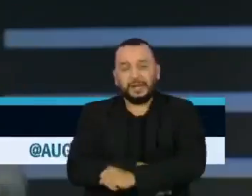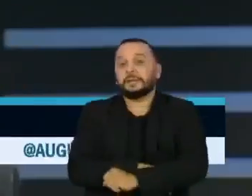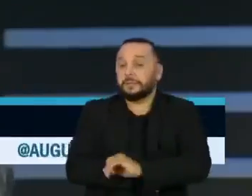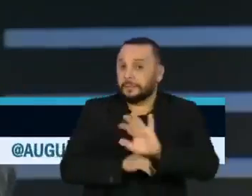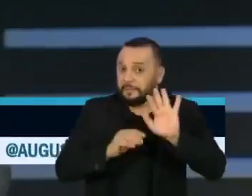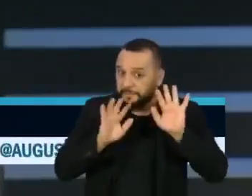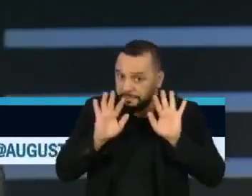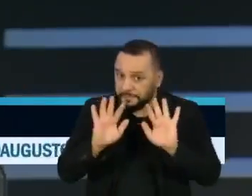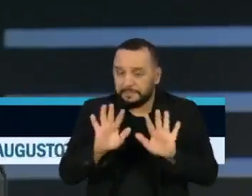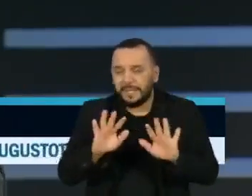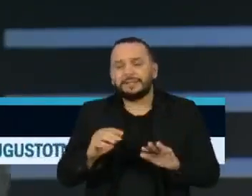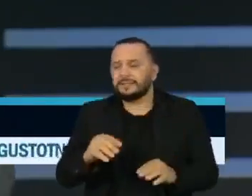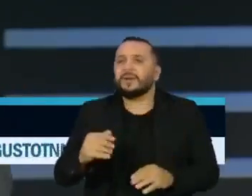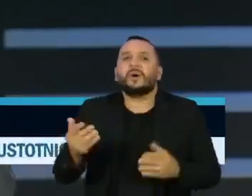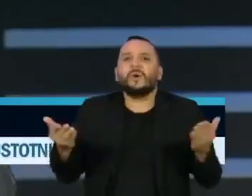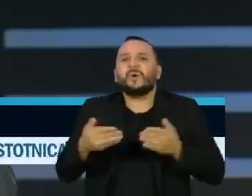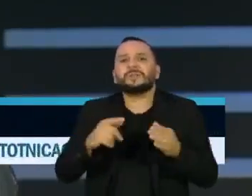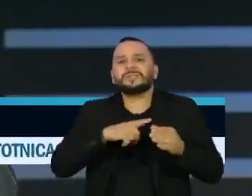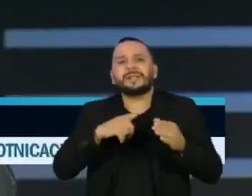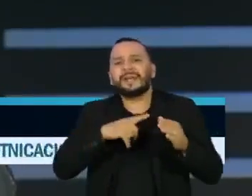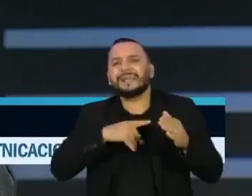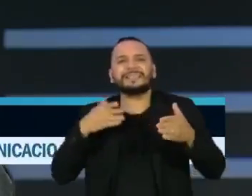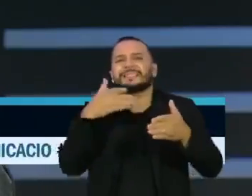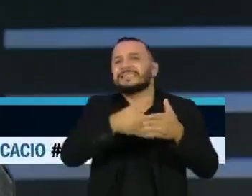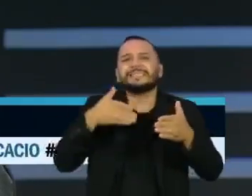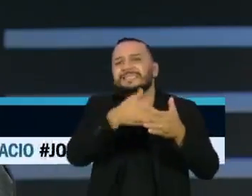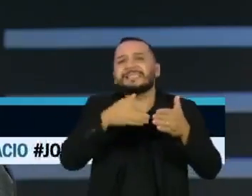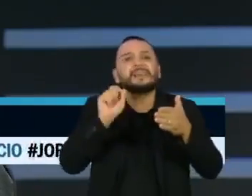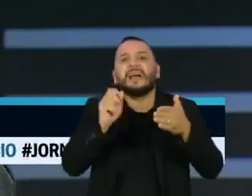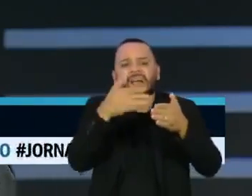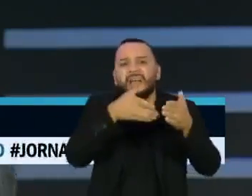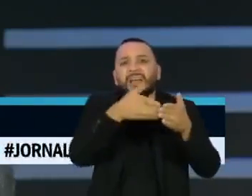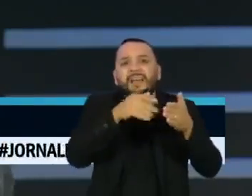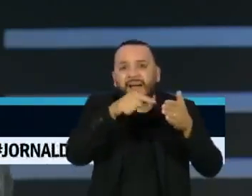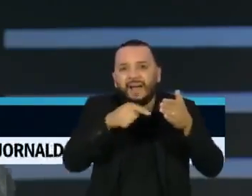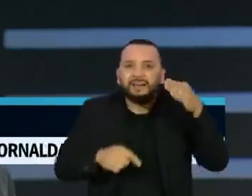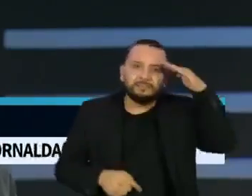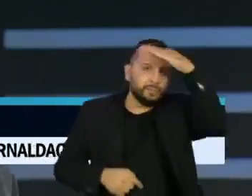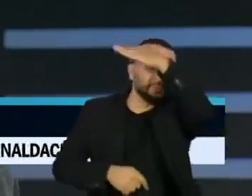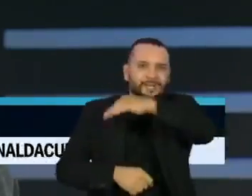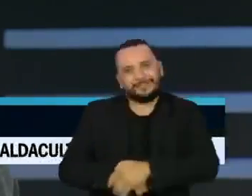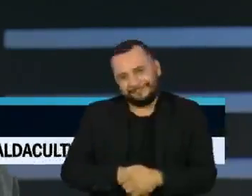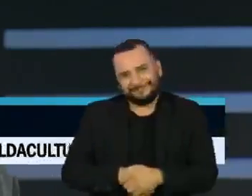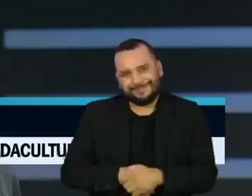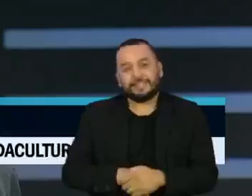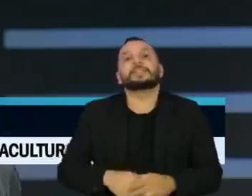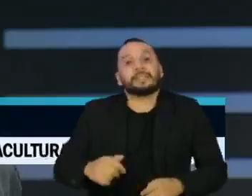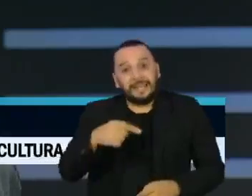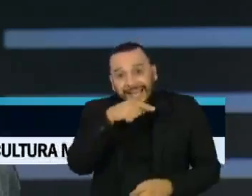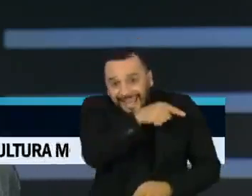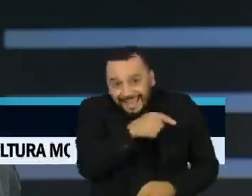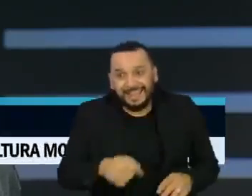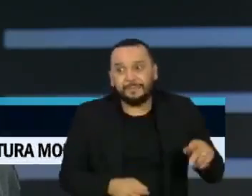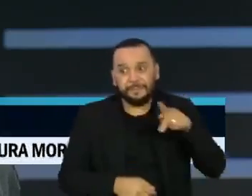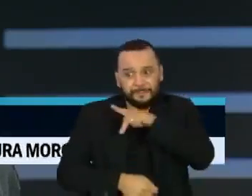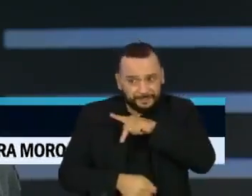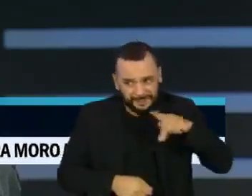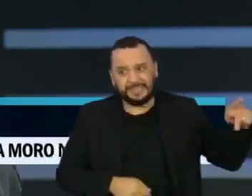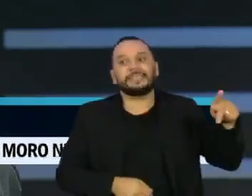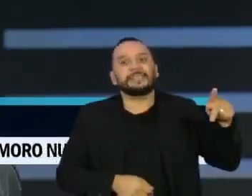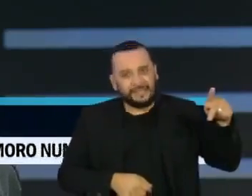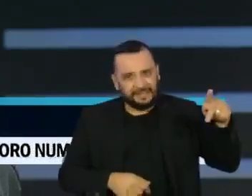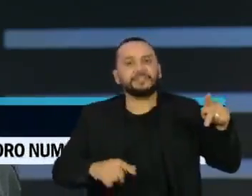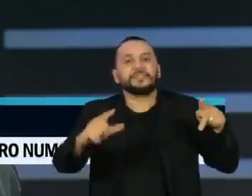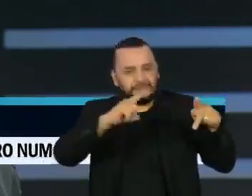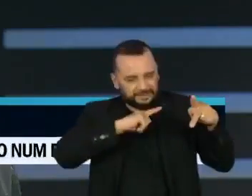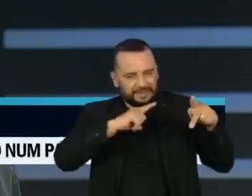imensa pedra é o Jair Bolsonaro. Com ele na presidência, não tem saída. Tendo no Ministério da Saúde alguém que não entende nada do assunto,